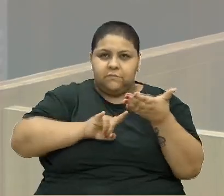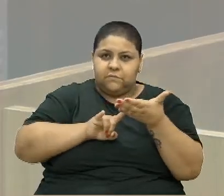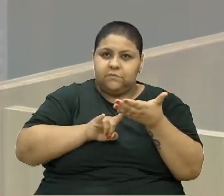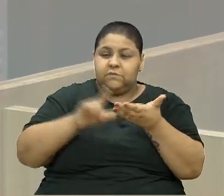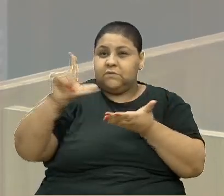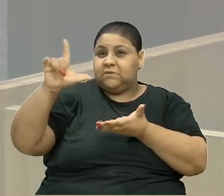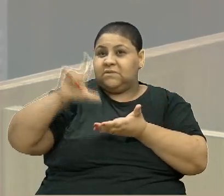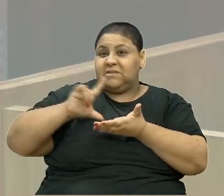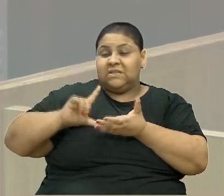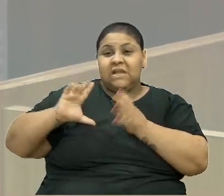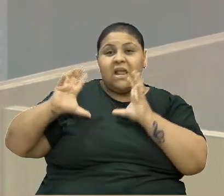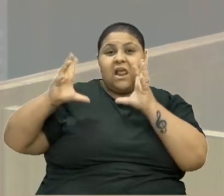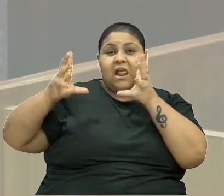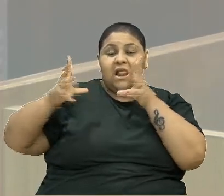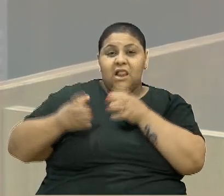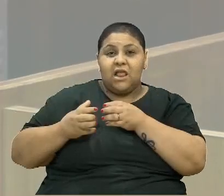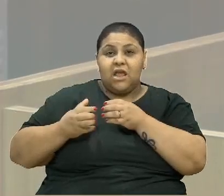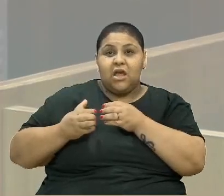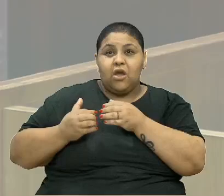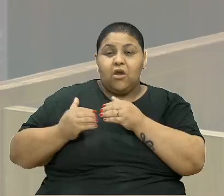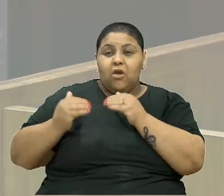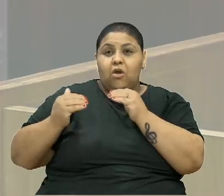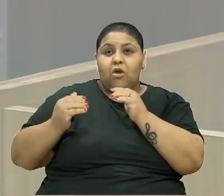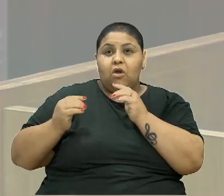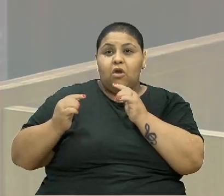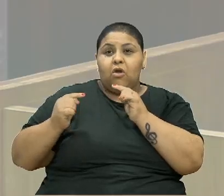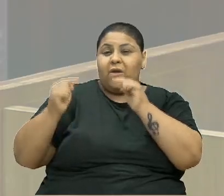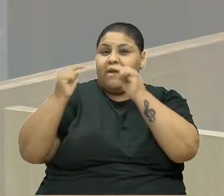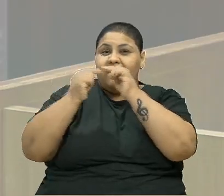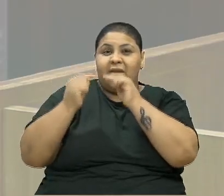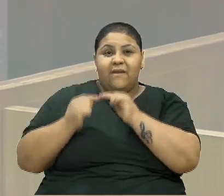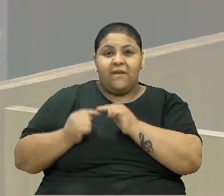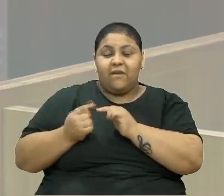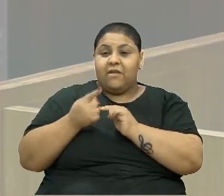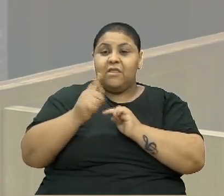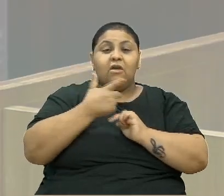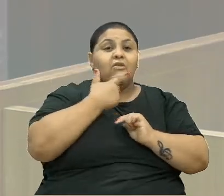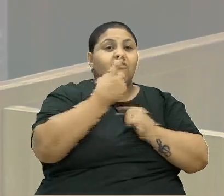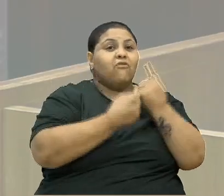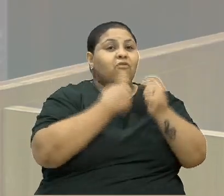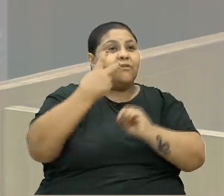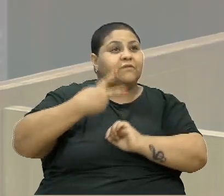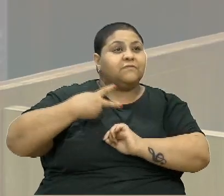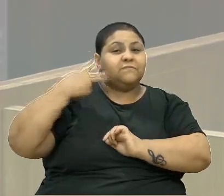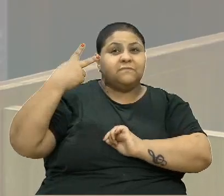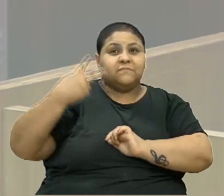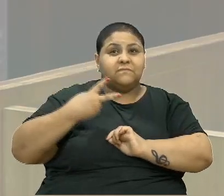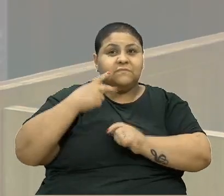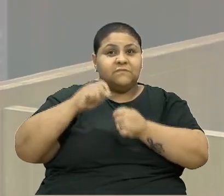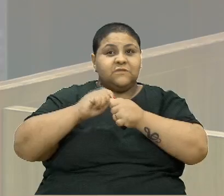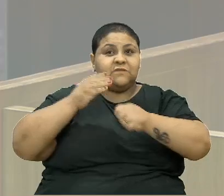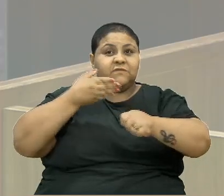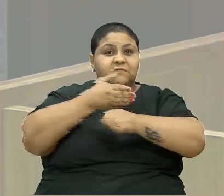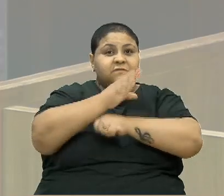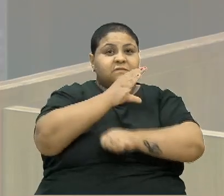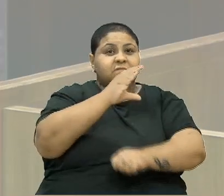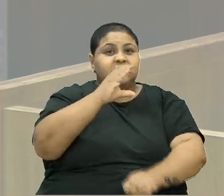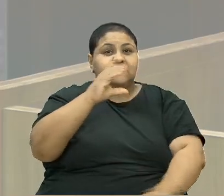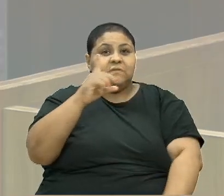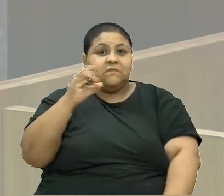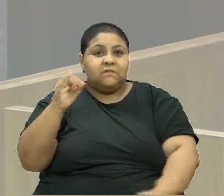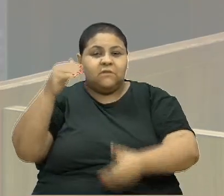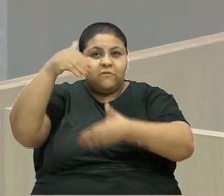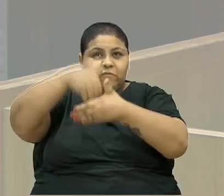tem totalmente a ver, e não o que estão falando alguns vereadores que compõem a CPI, que votaram,